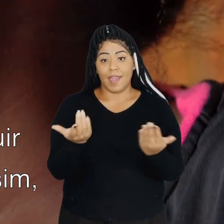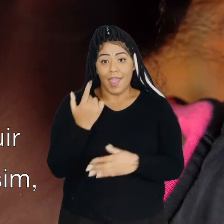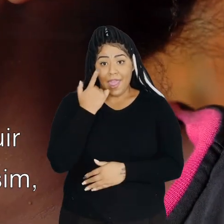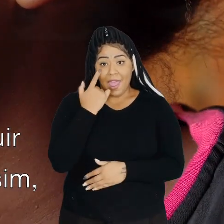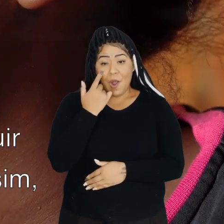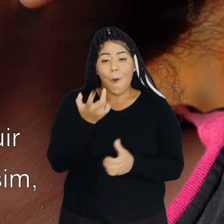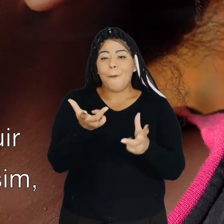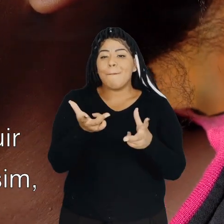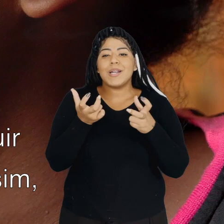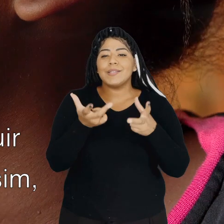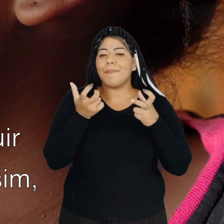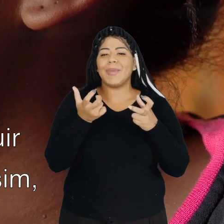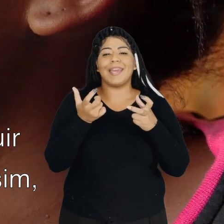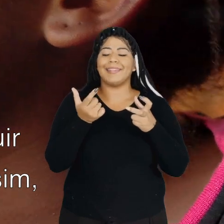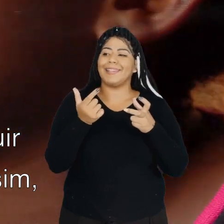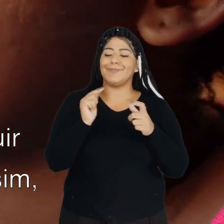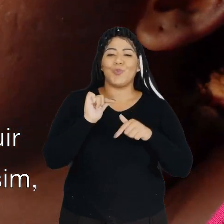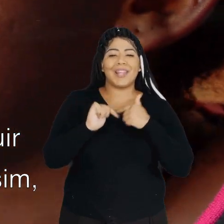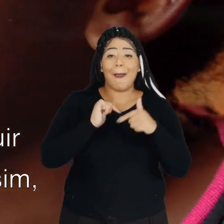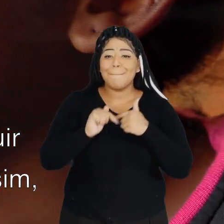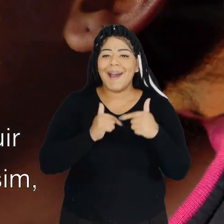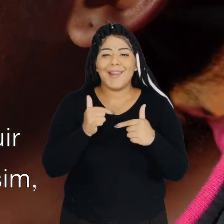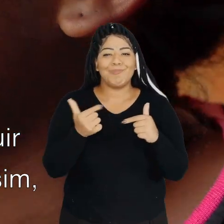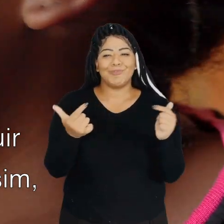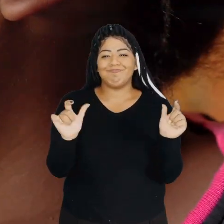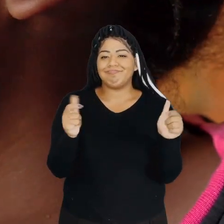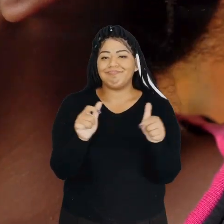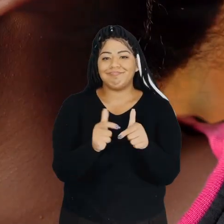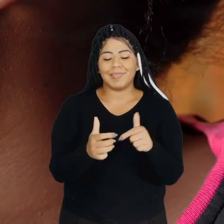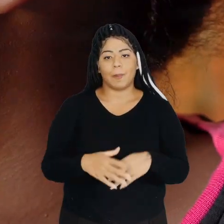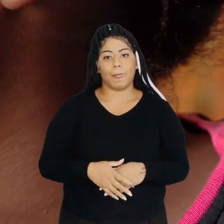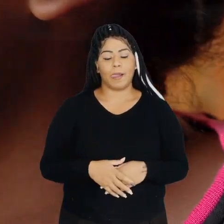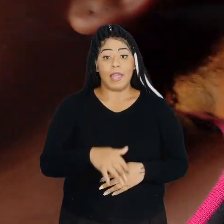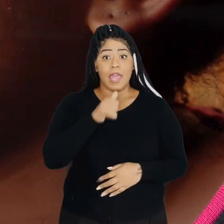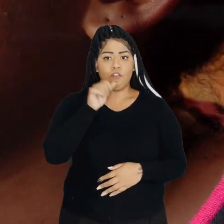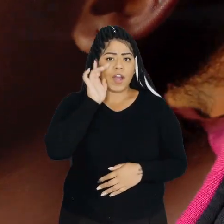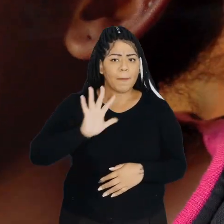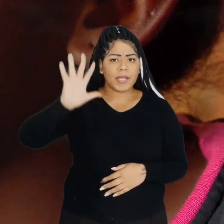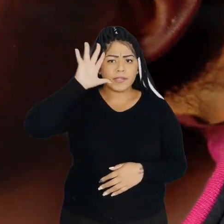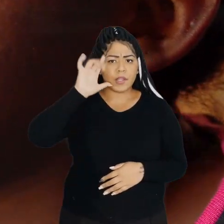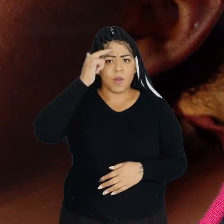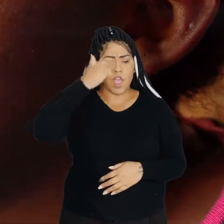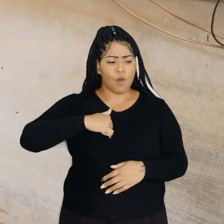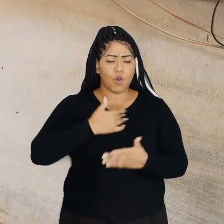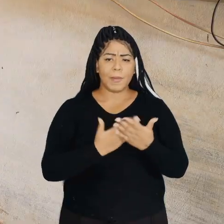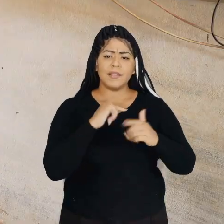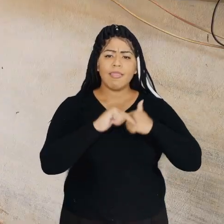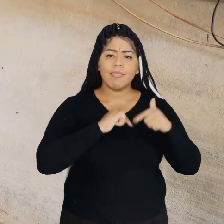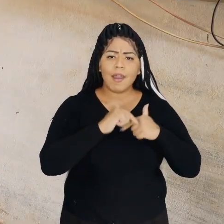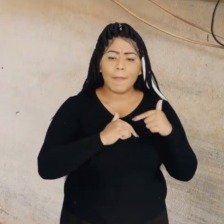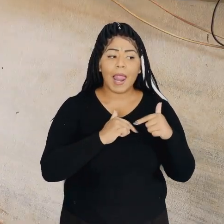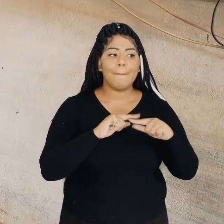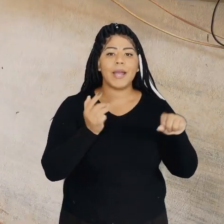muito assim, a pessoa conseguir um emprego, então eu só me via assim, vou terminar os estudos e arrumar um emprego, só isso. Meu